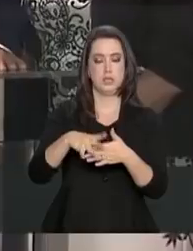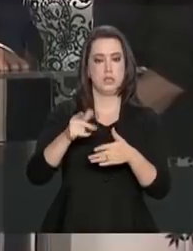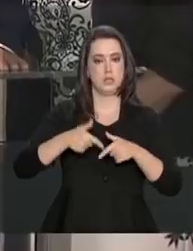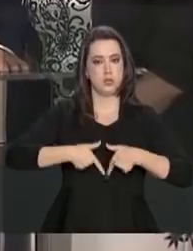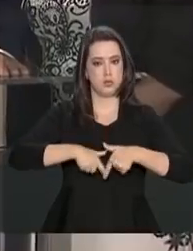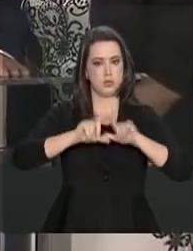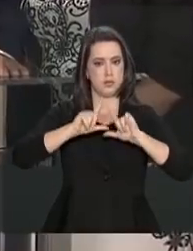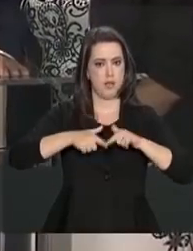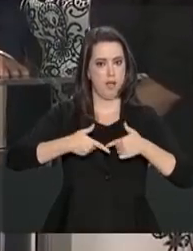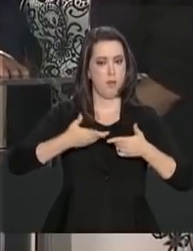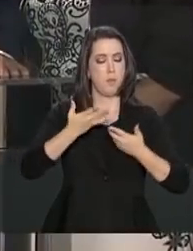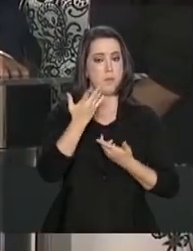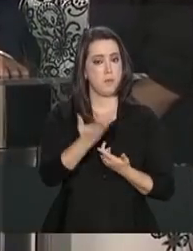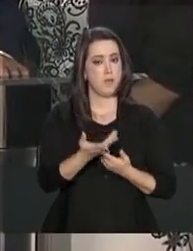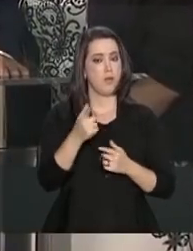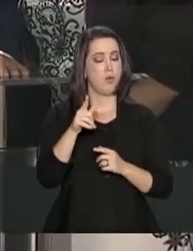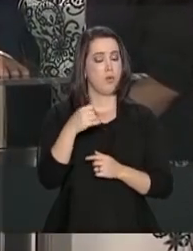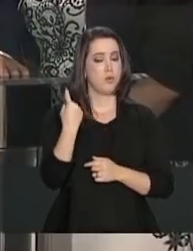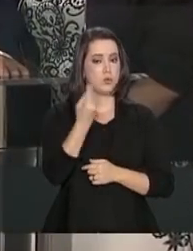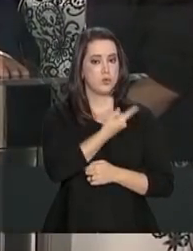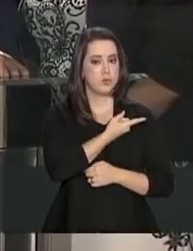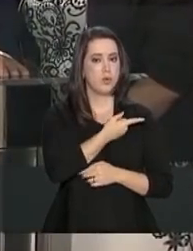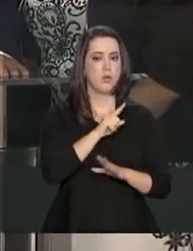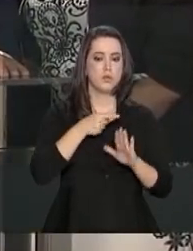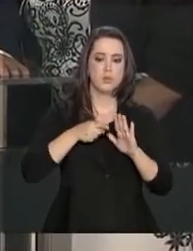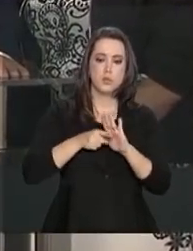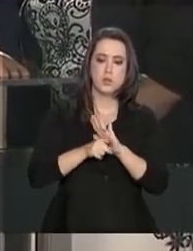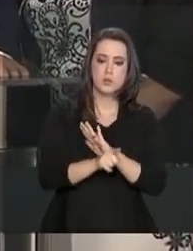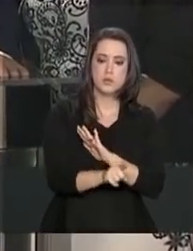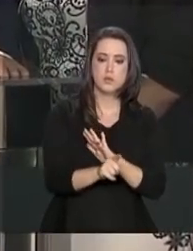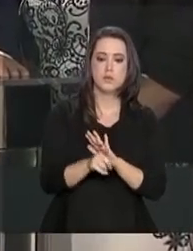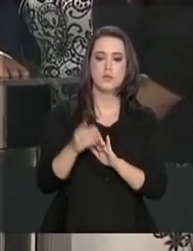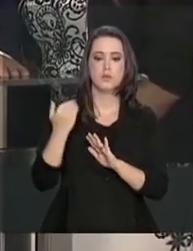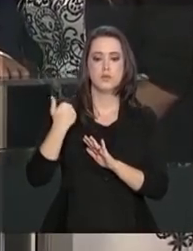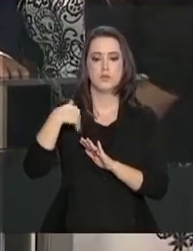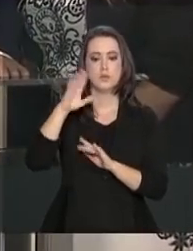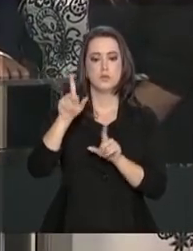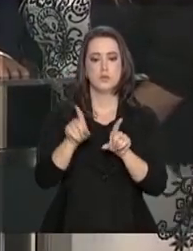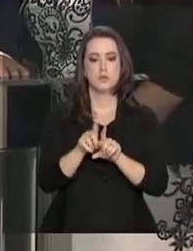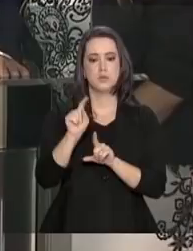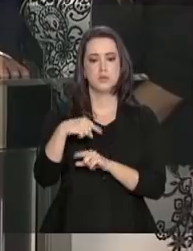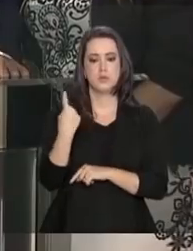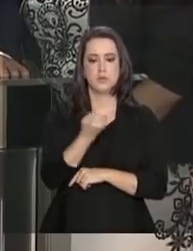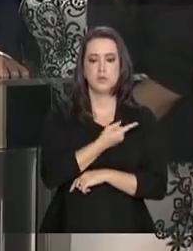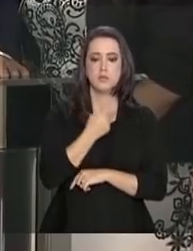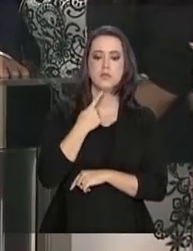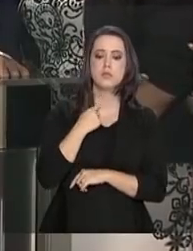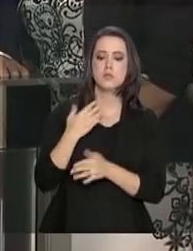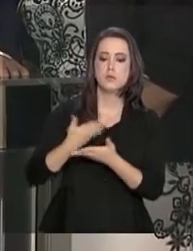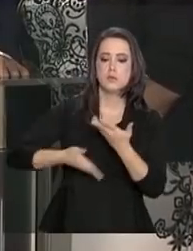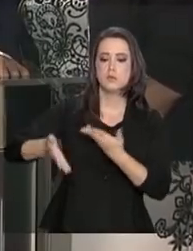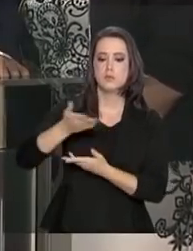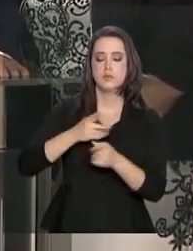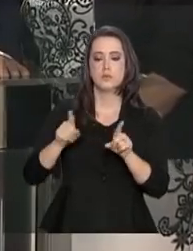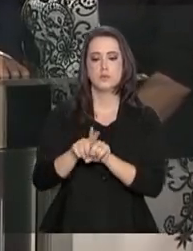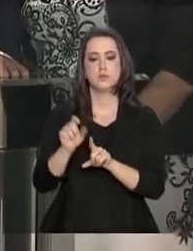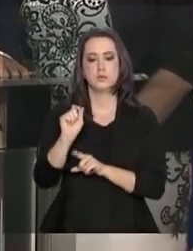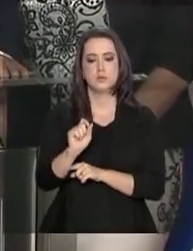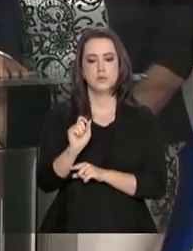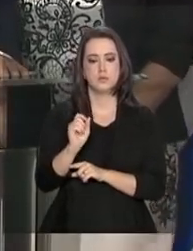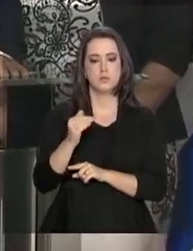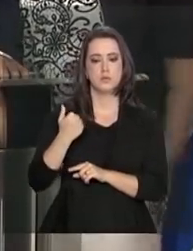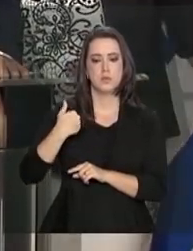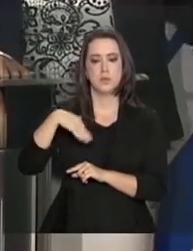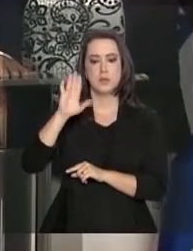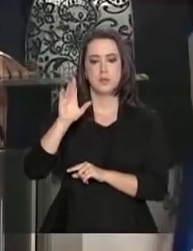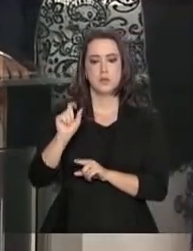onde aprofundamos mais um pouco as nossas intenções mais